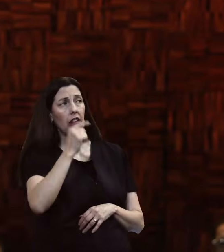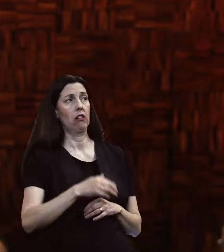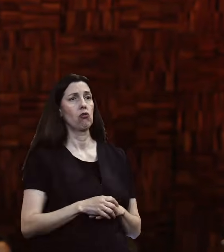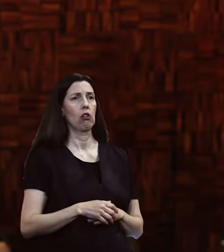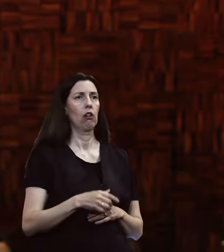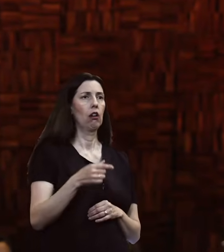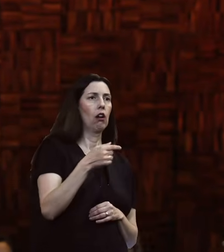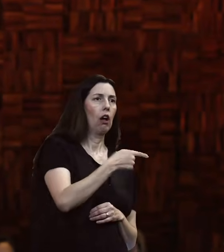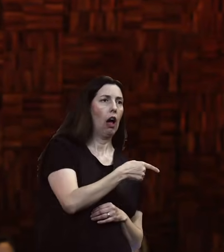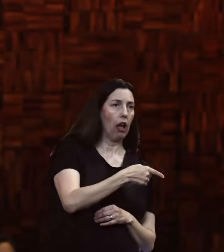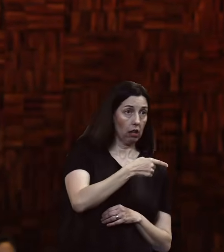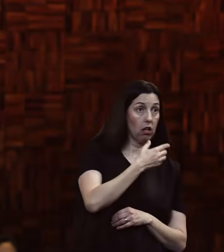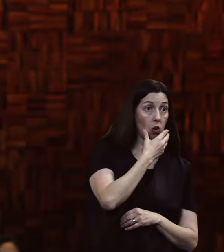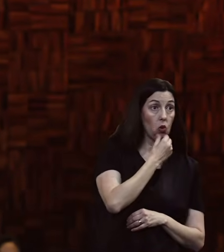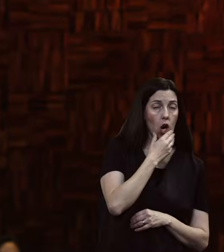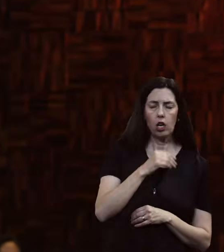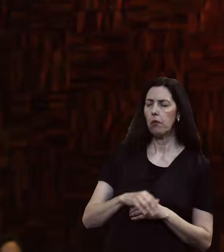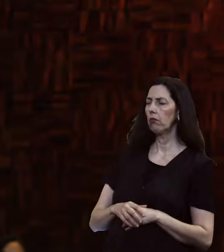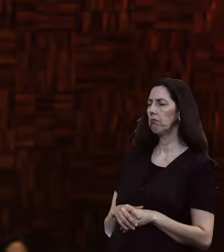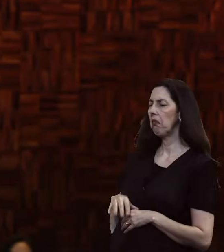fazer isso sozinho.